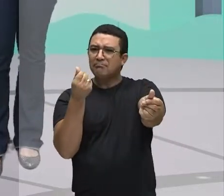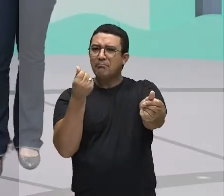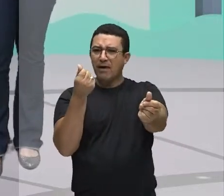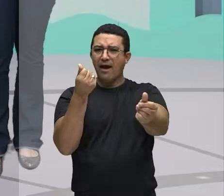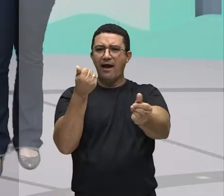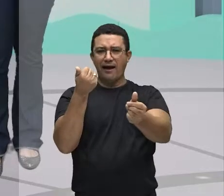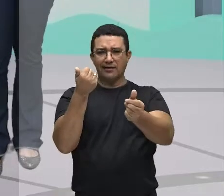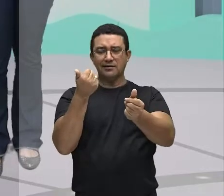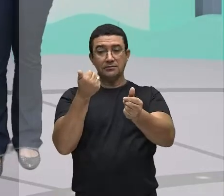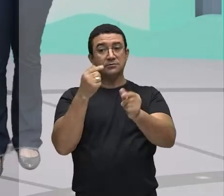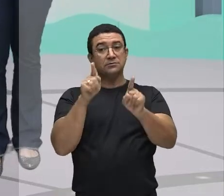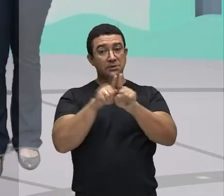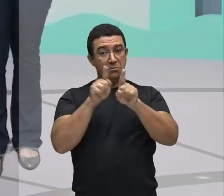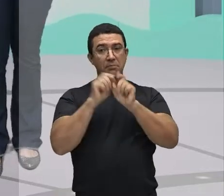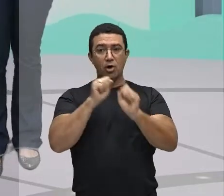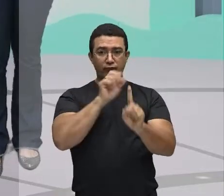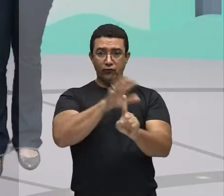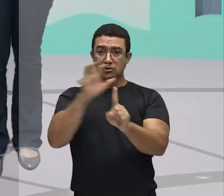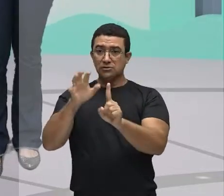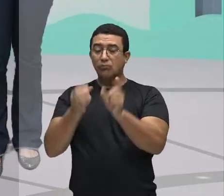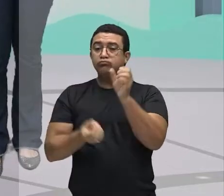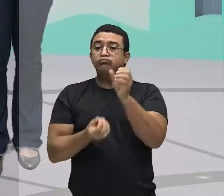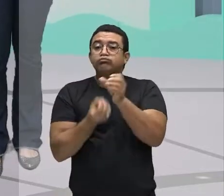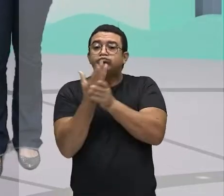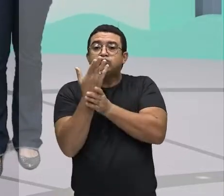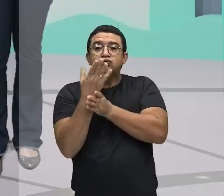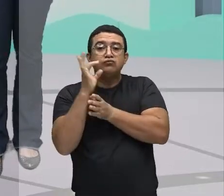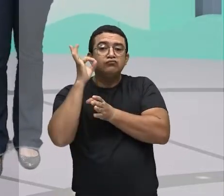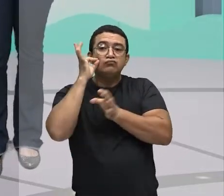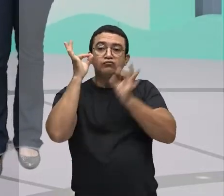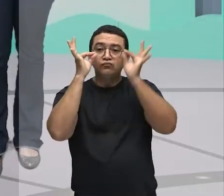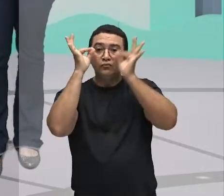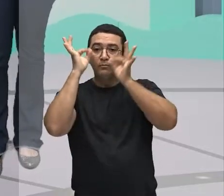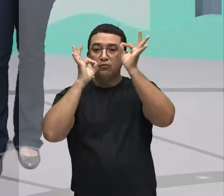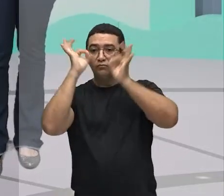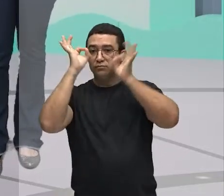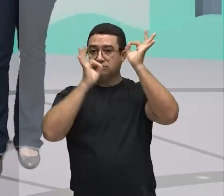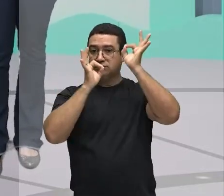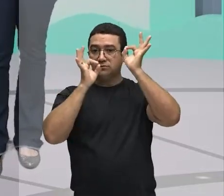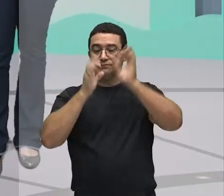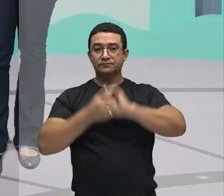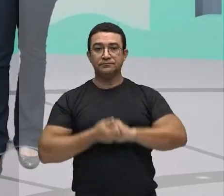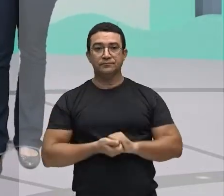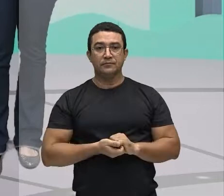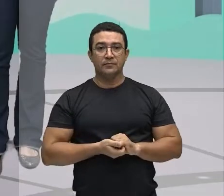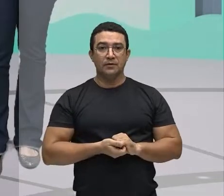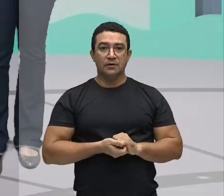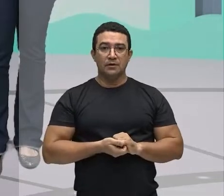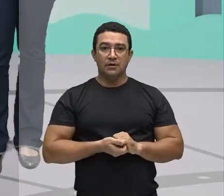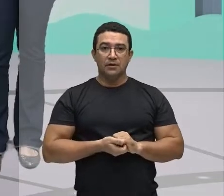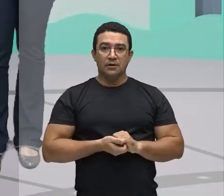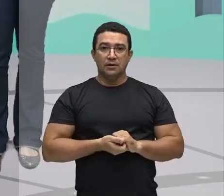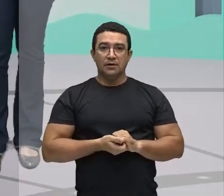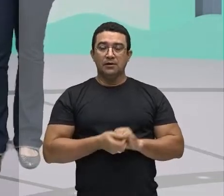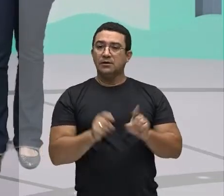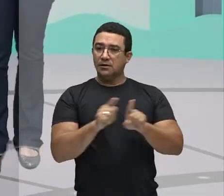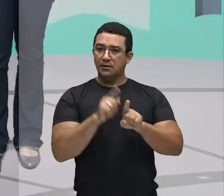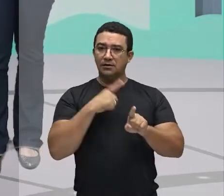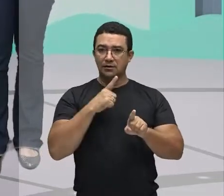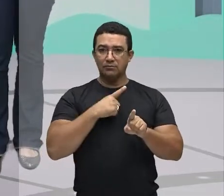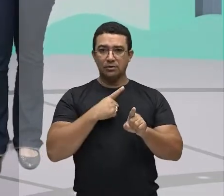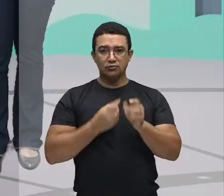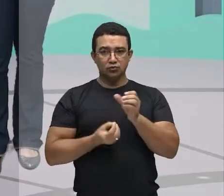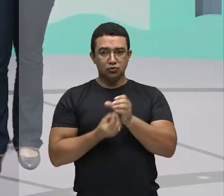influenciar no aparecimento de acnes, né? De espinhas, como a gente fala. E, por último, nós temos também o aumento